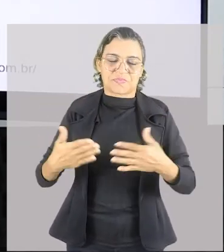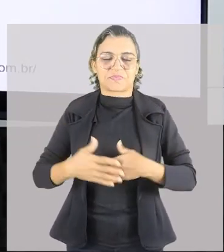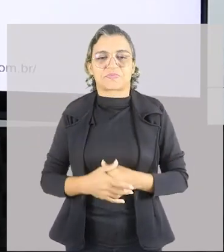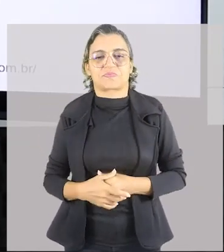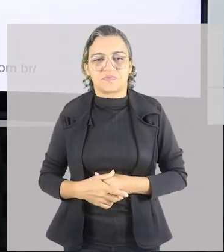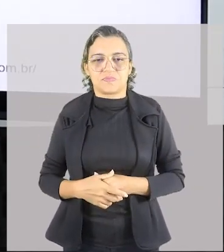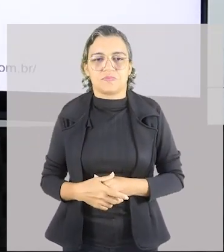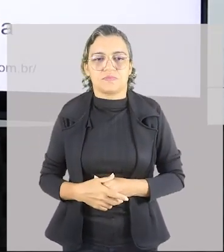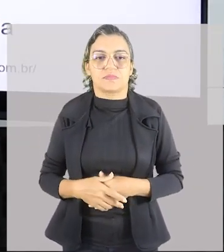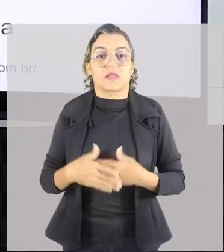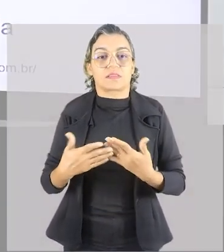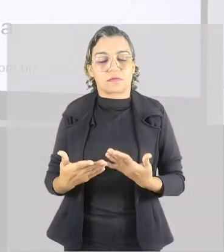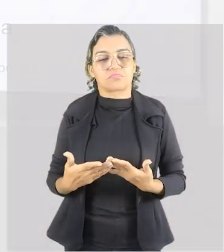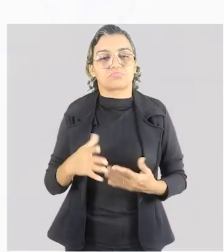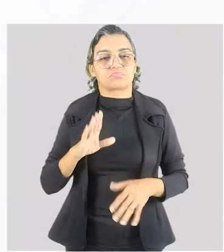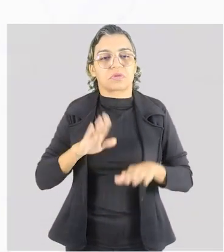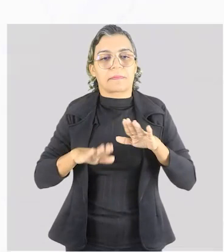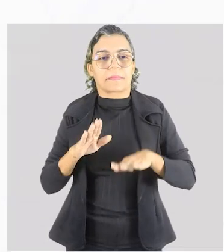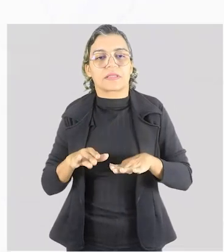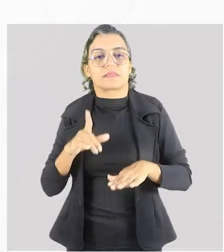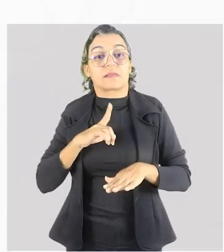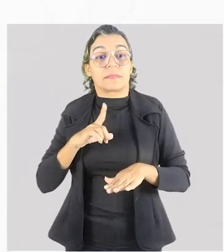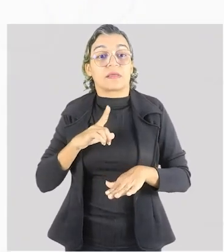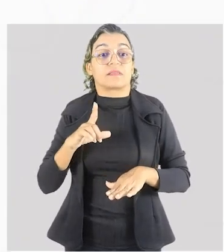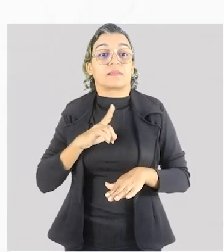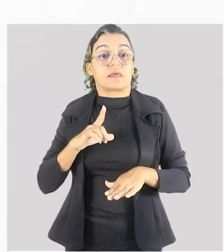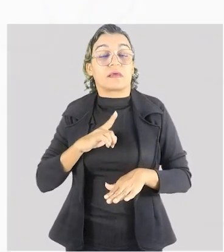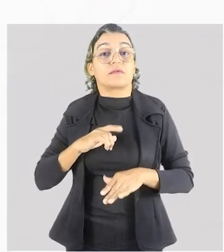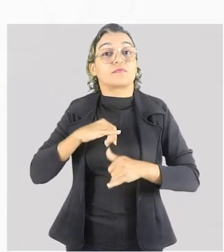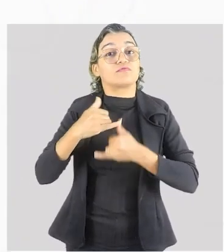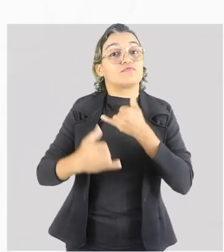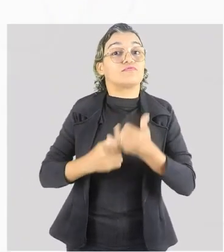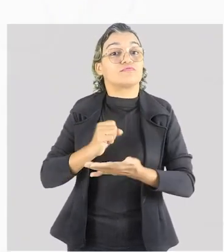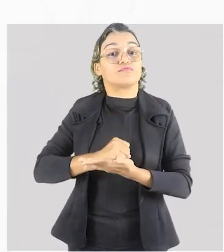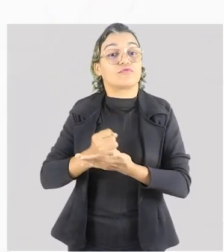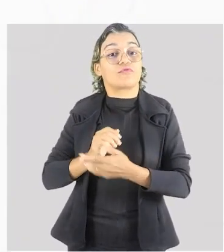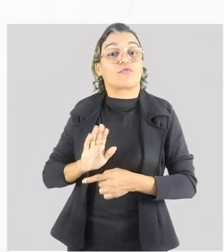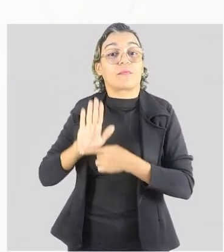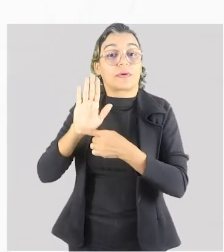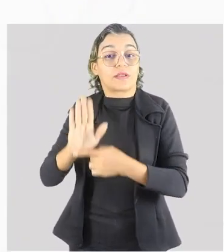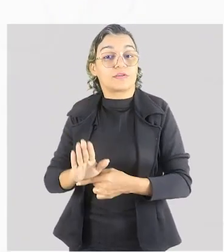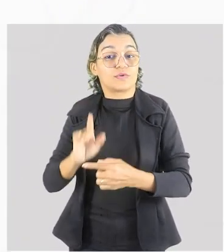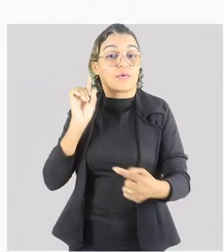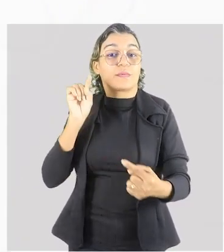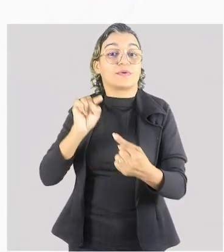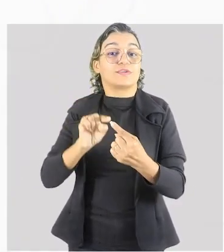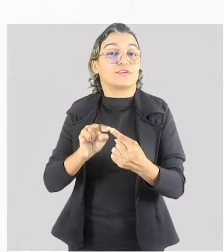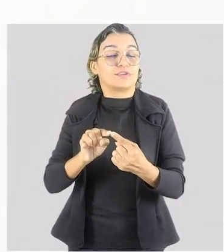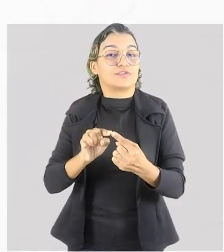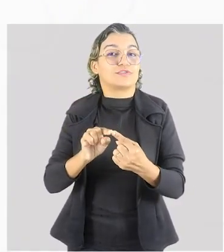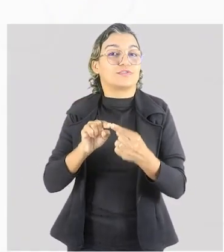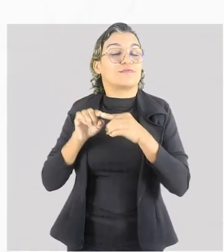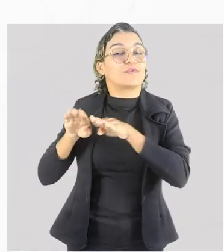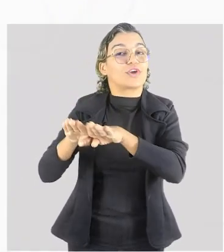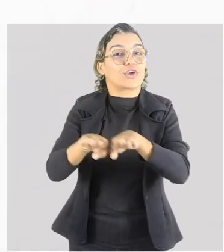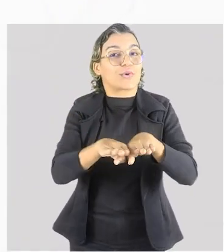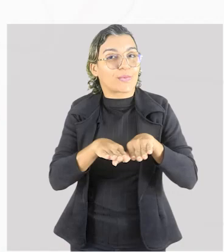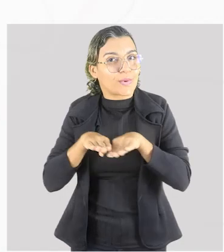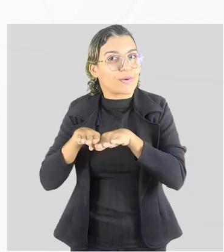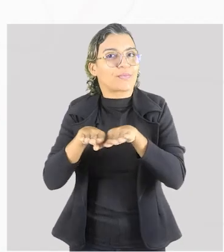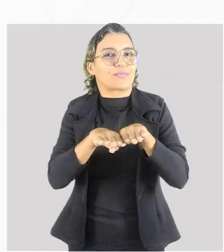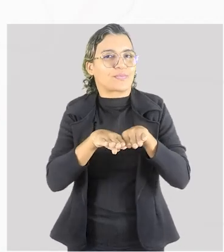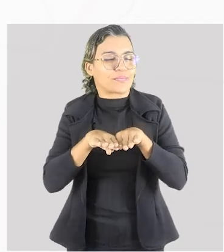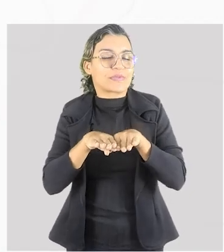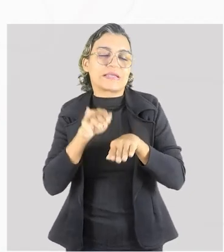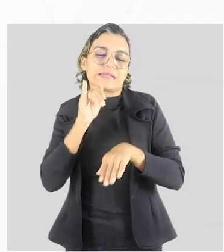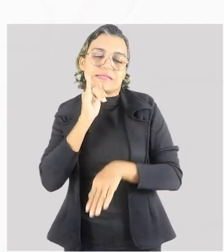E aí, de acordo com a sua natureza, a gente também tem os jogos cooperativos, que aí o objetivo ele já é comum a todos.